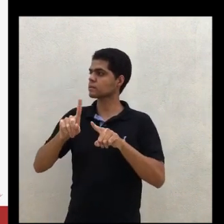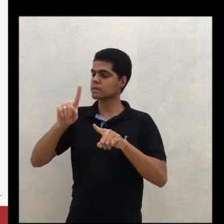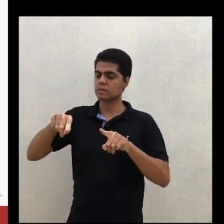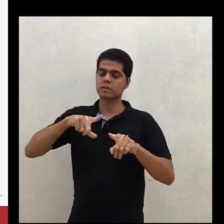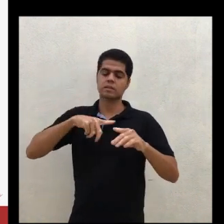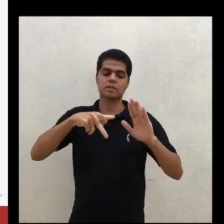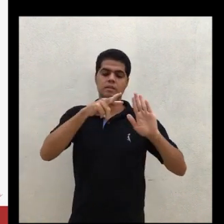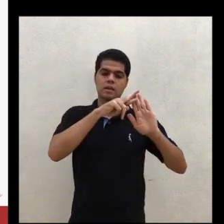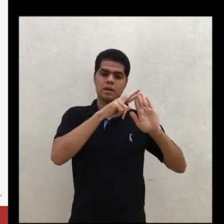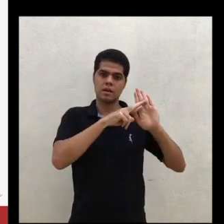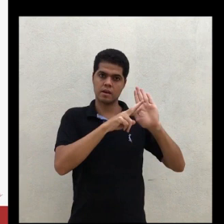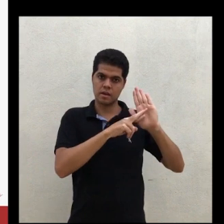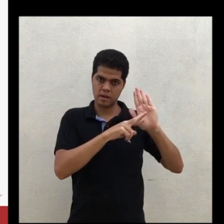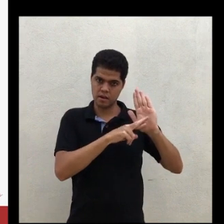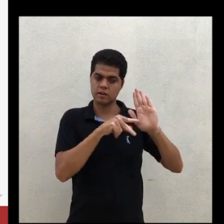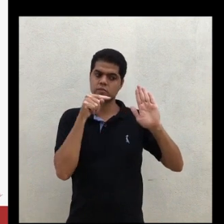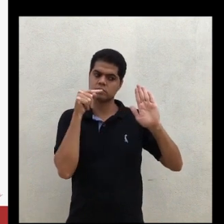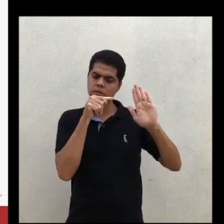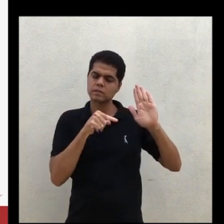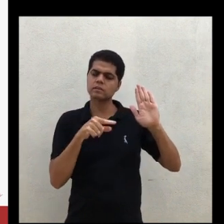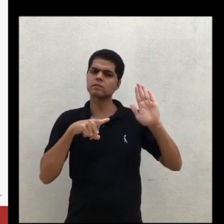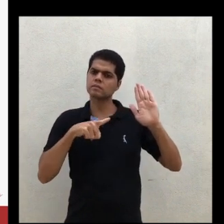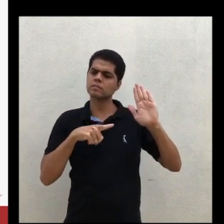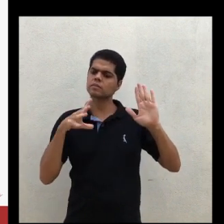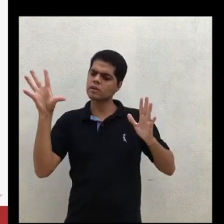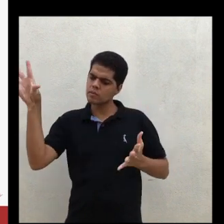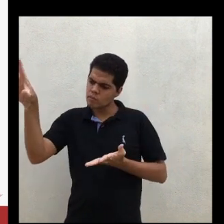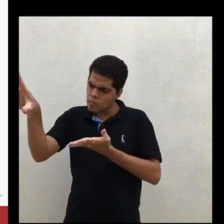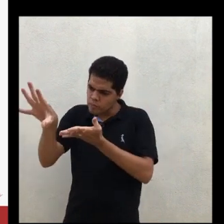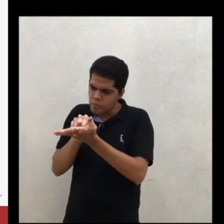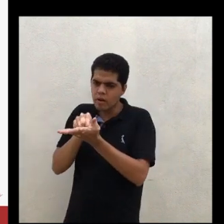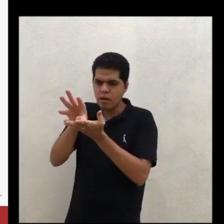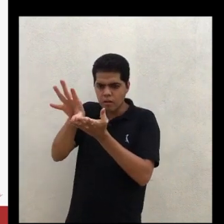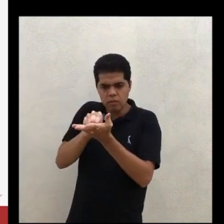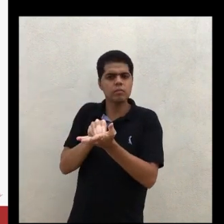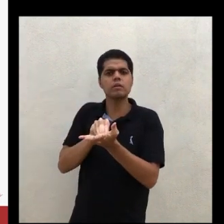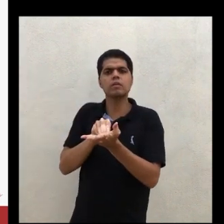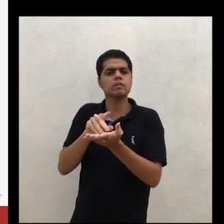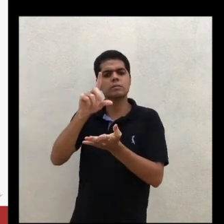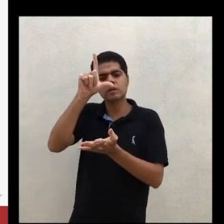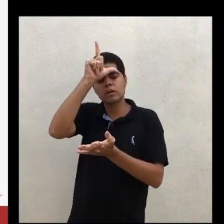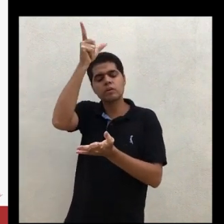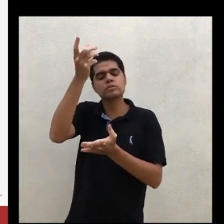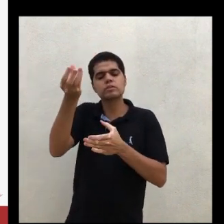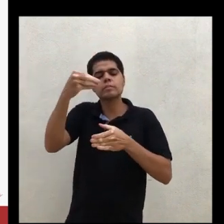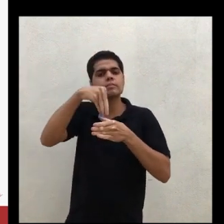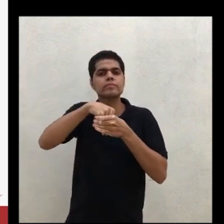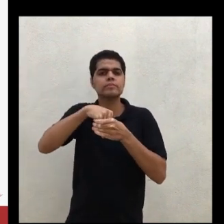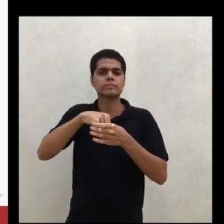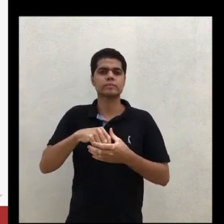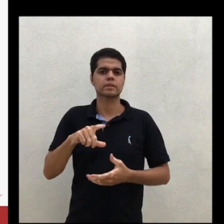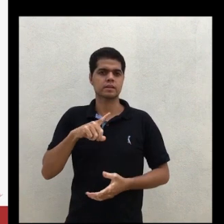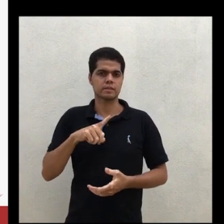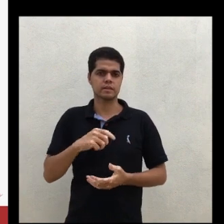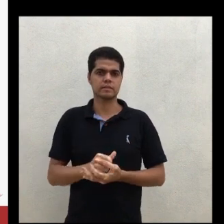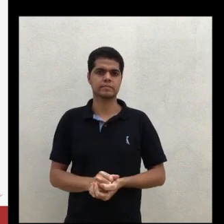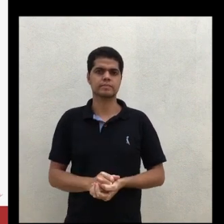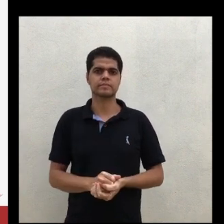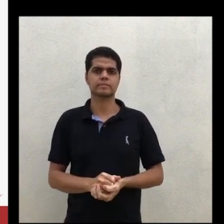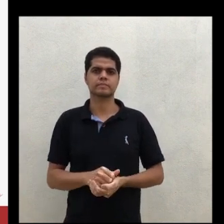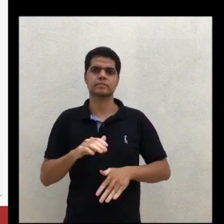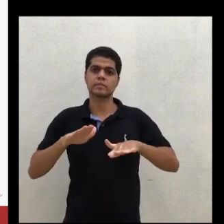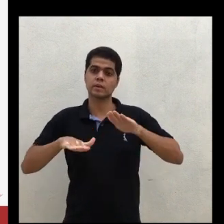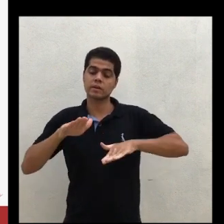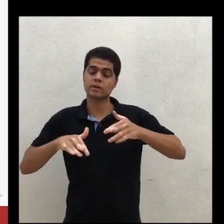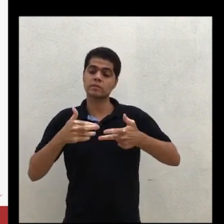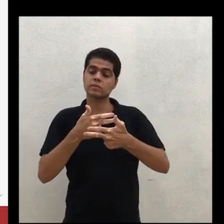lógica fuzzy. Essa inclusão é sempre feita por meio de condicionais. Se uma condição é verdadeira